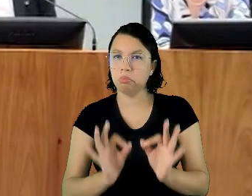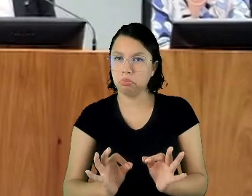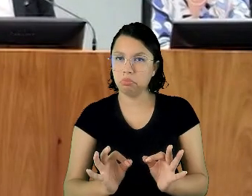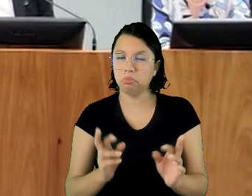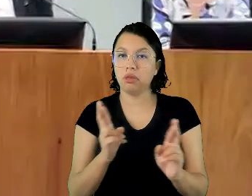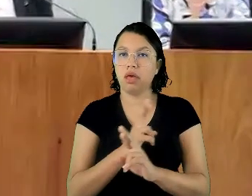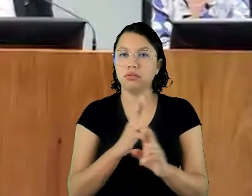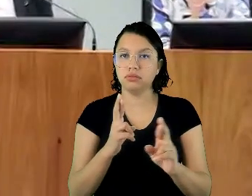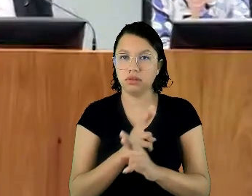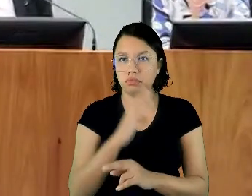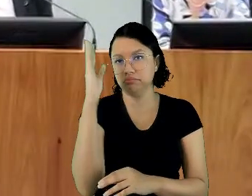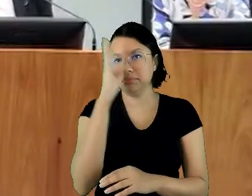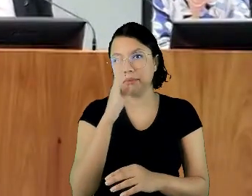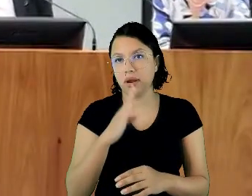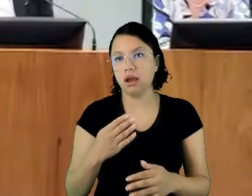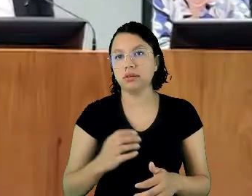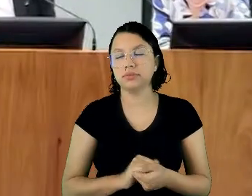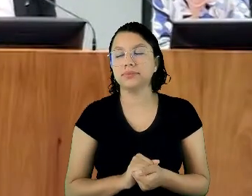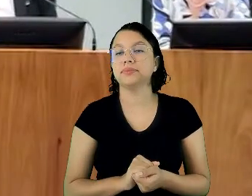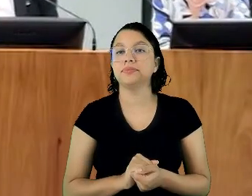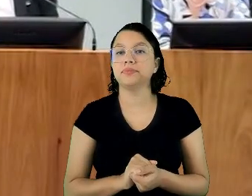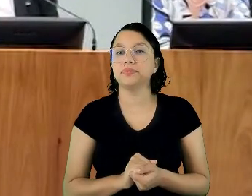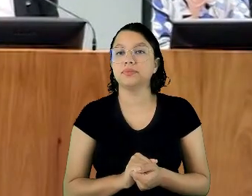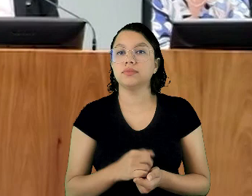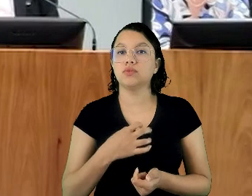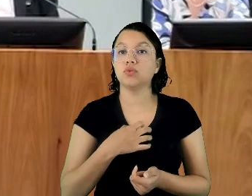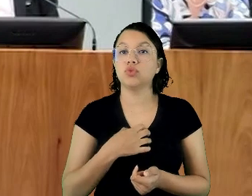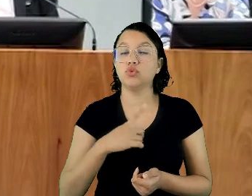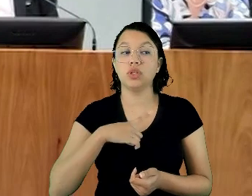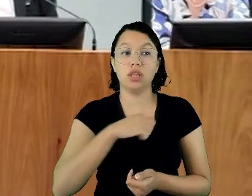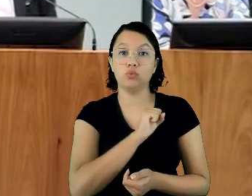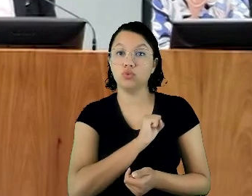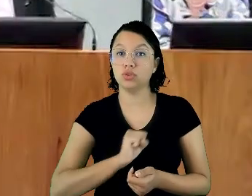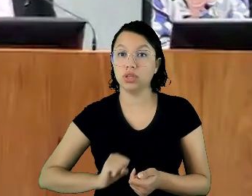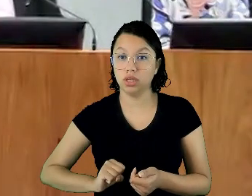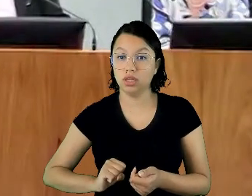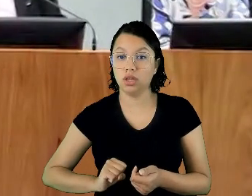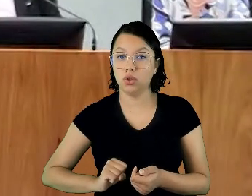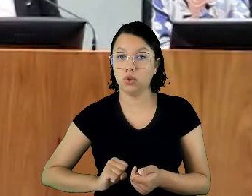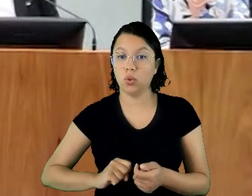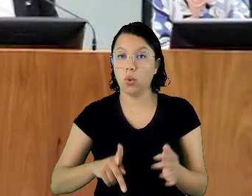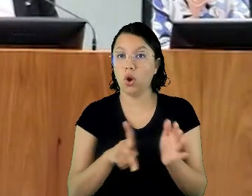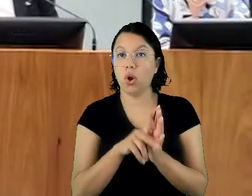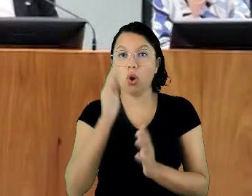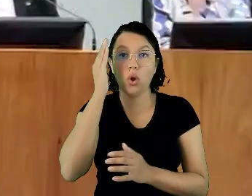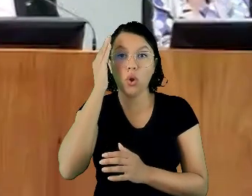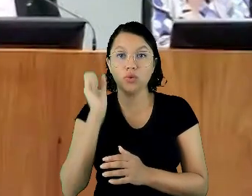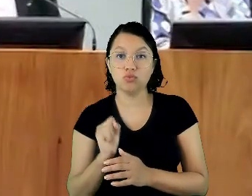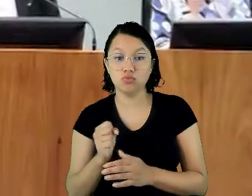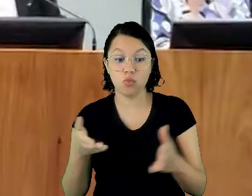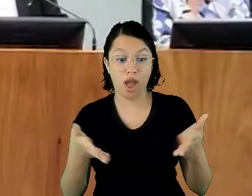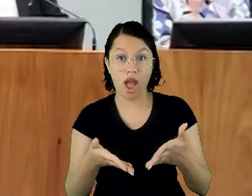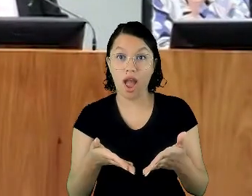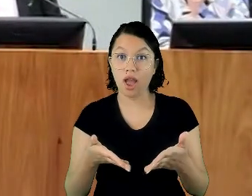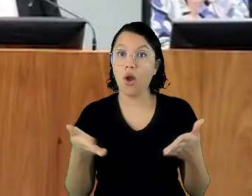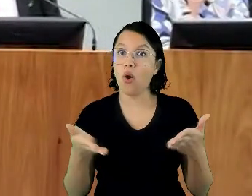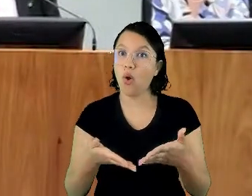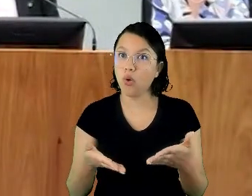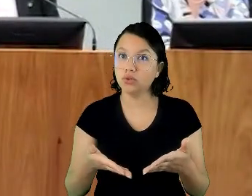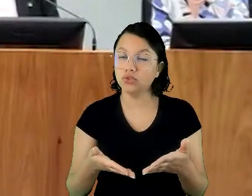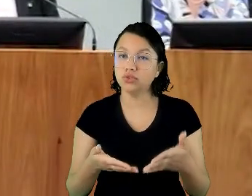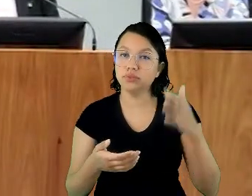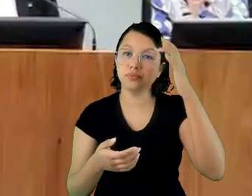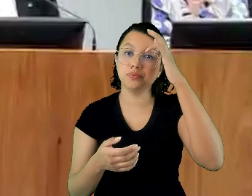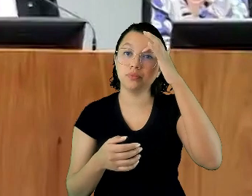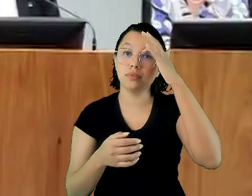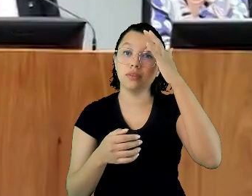nacional, de modo que ter um senador do Mato Grosso do Sul aqui hoje, mostrando que o Mato Grosso do